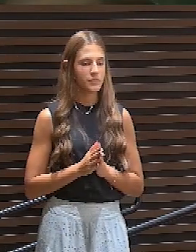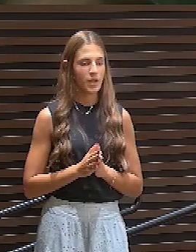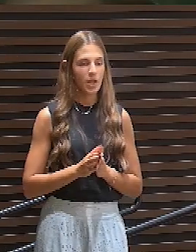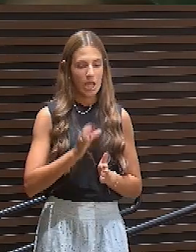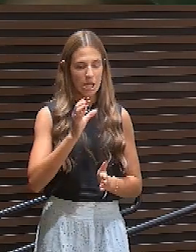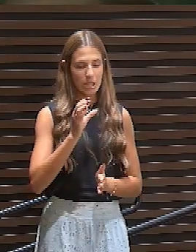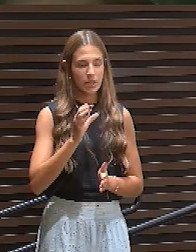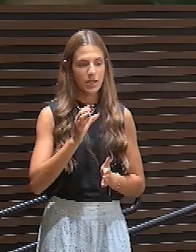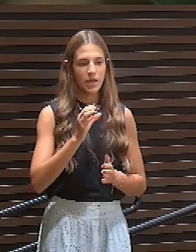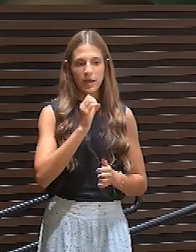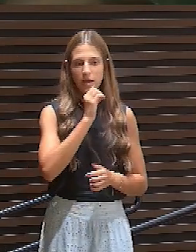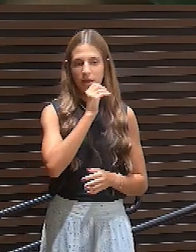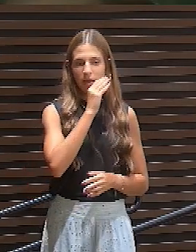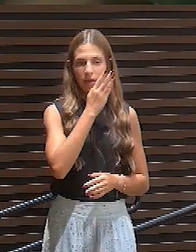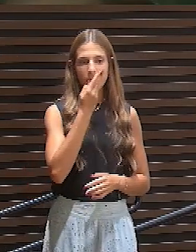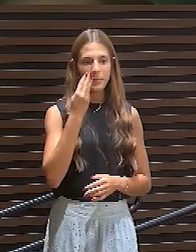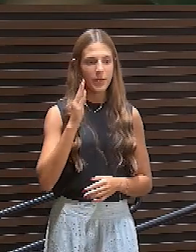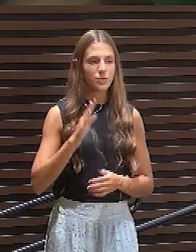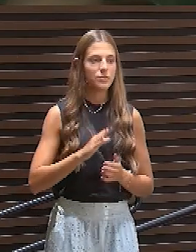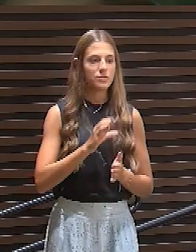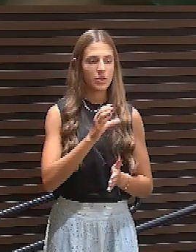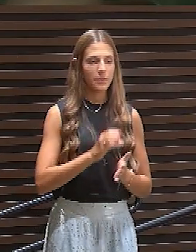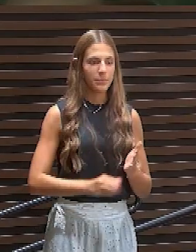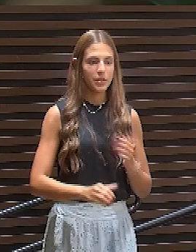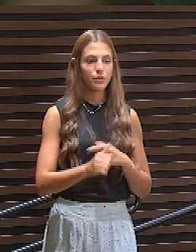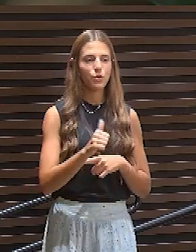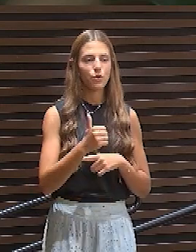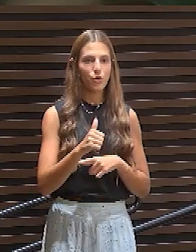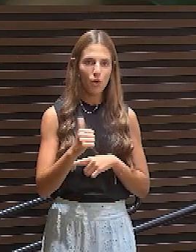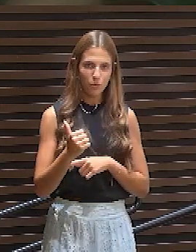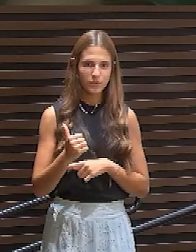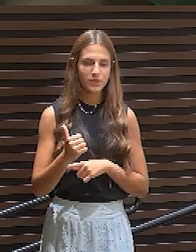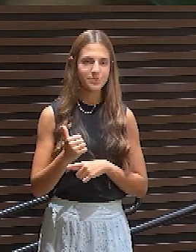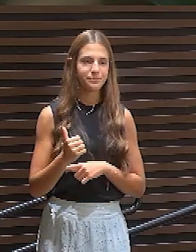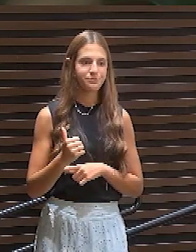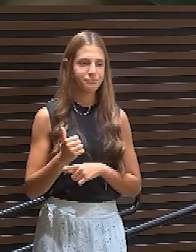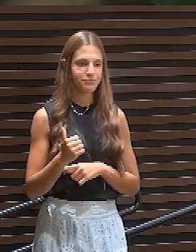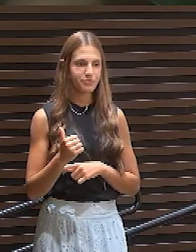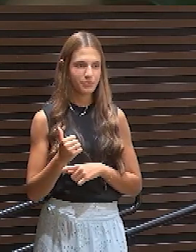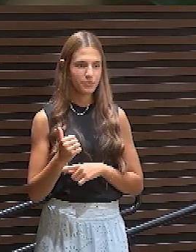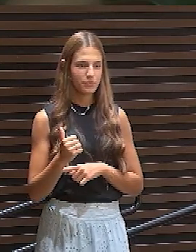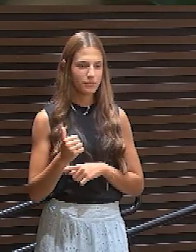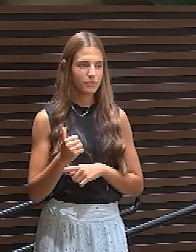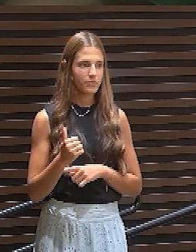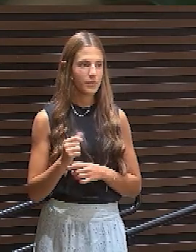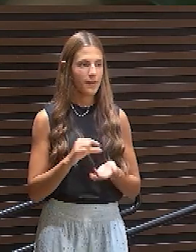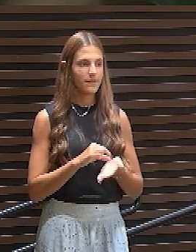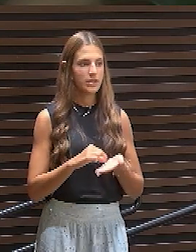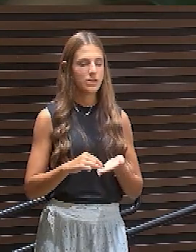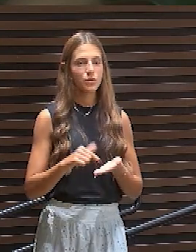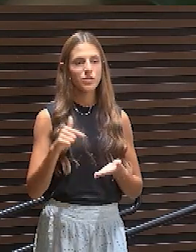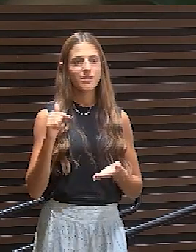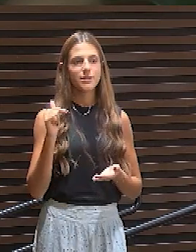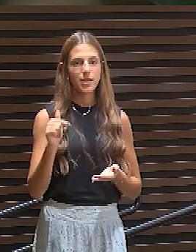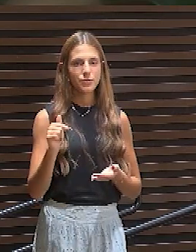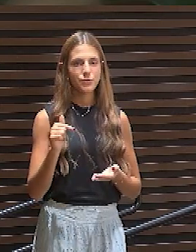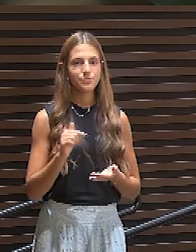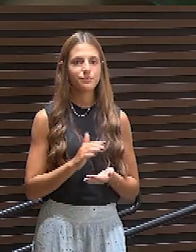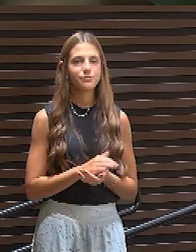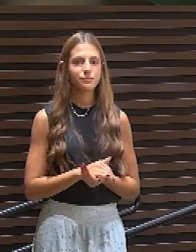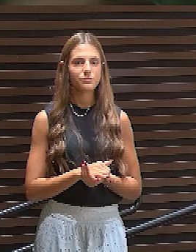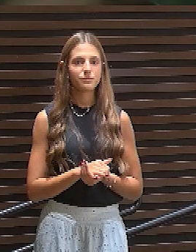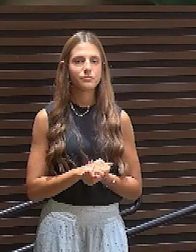Capítulo 11 de Hebreus, versículo 7.